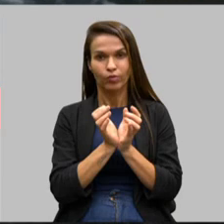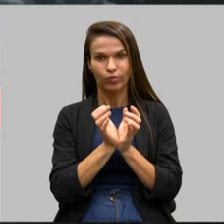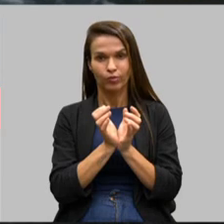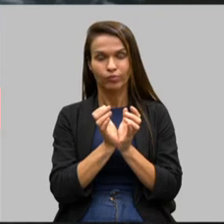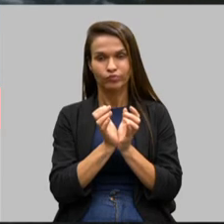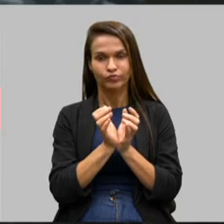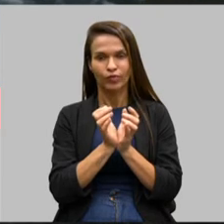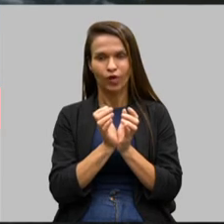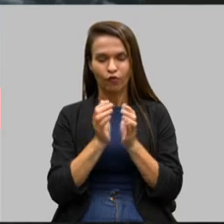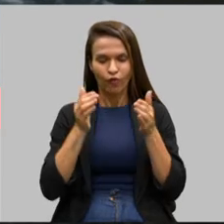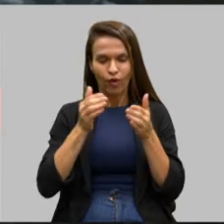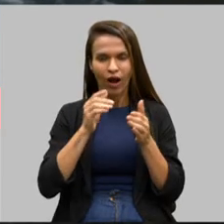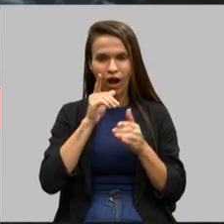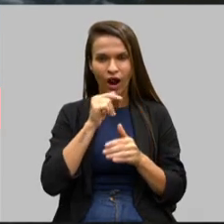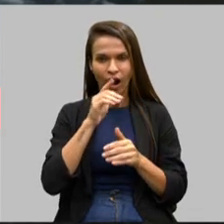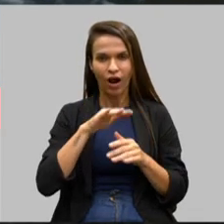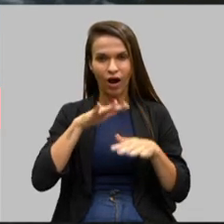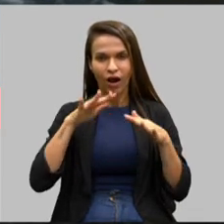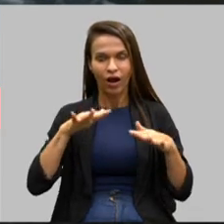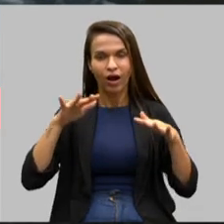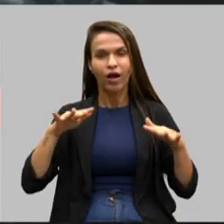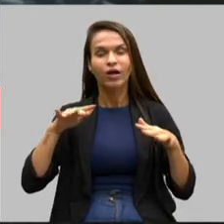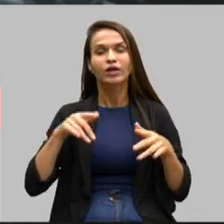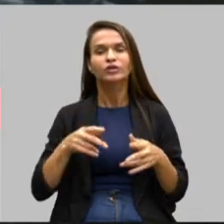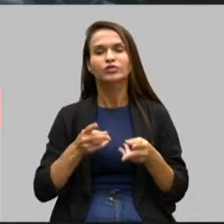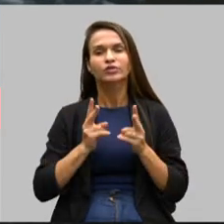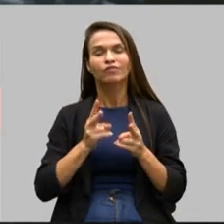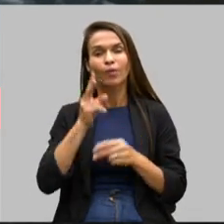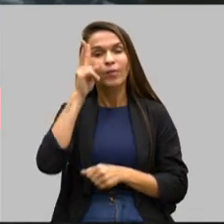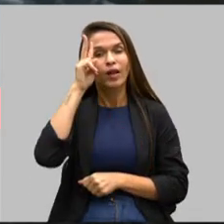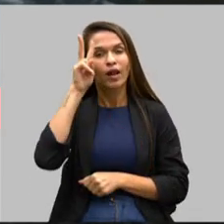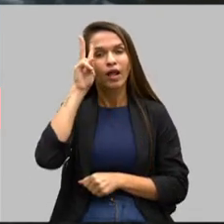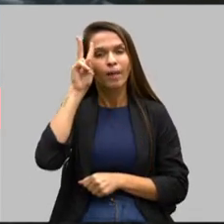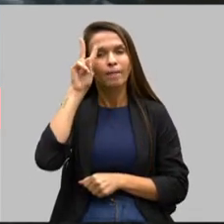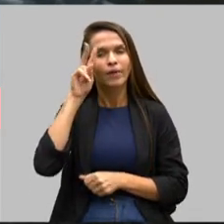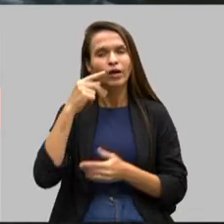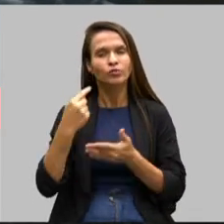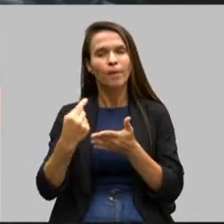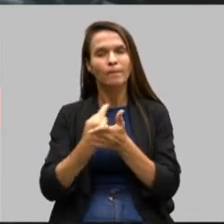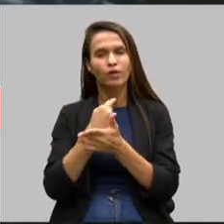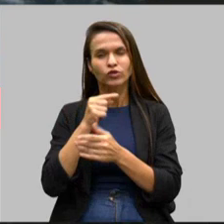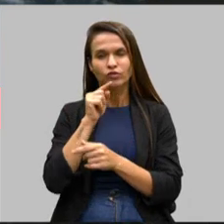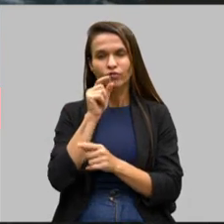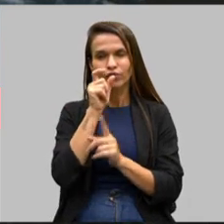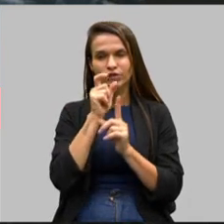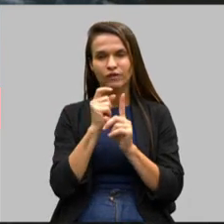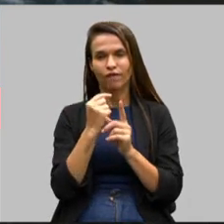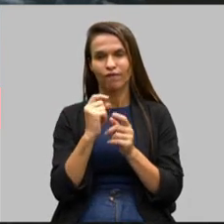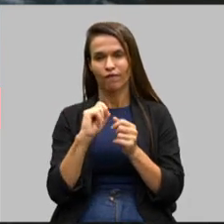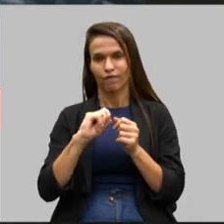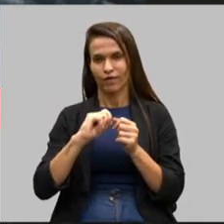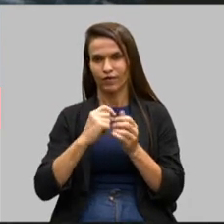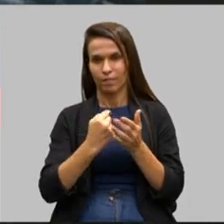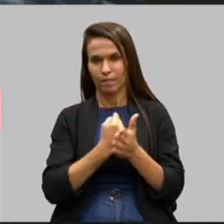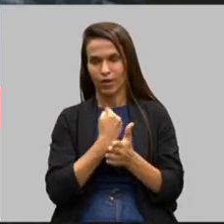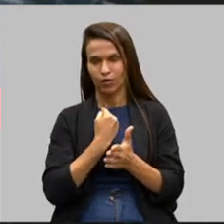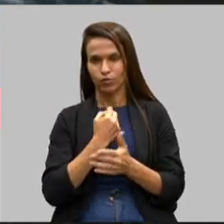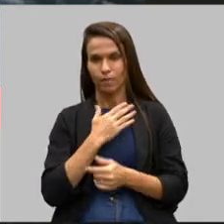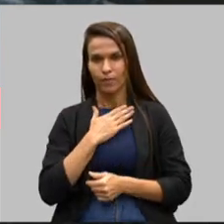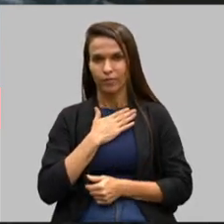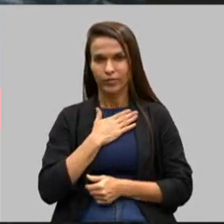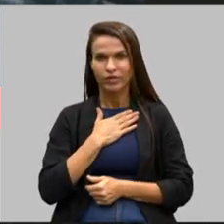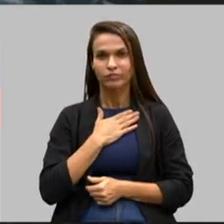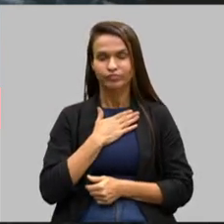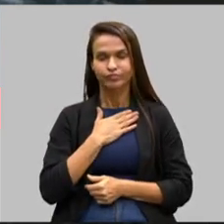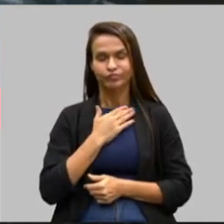Águas. E eu nunca vou me esquecer de uma pergunta que você fez. E eu vou, me